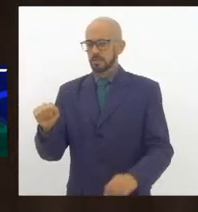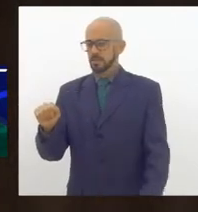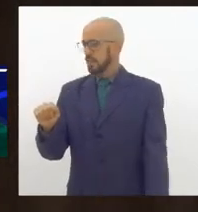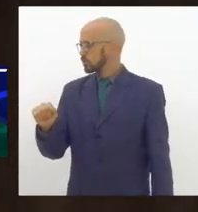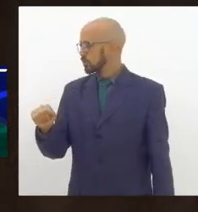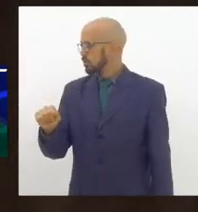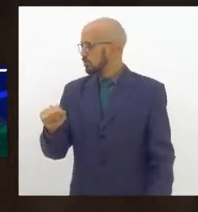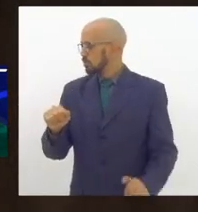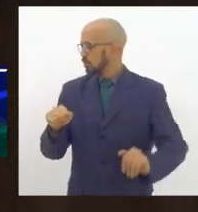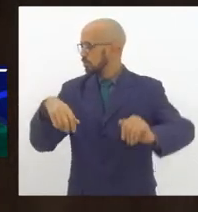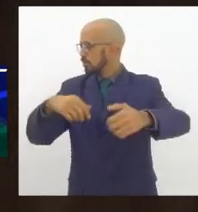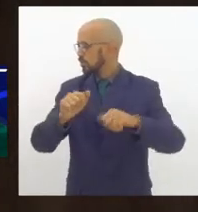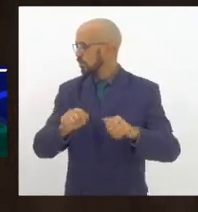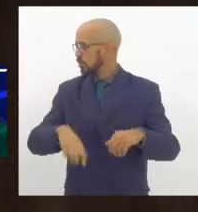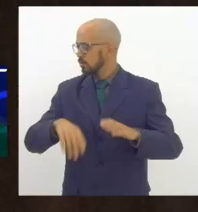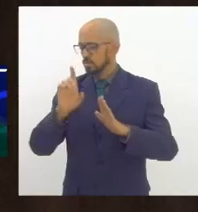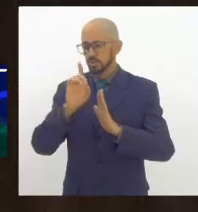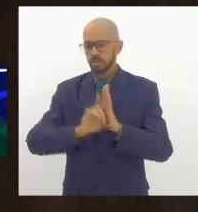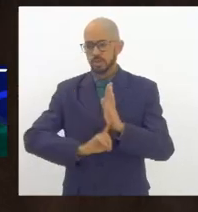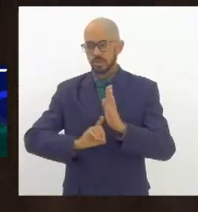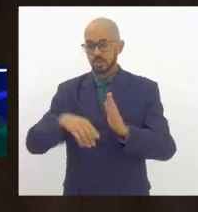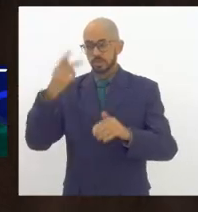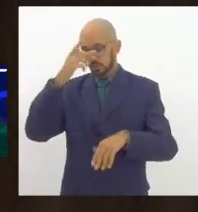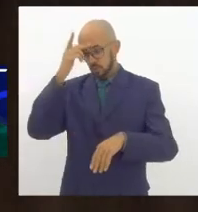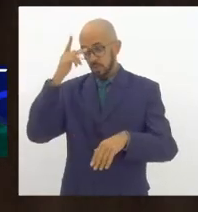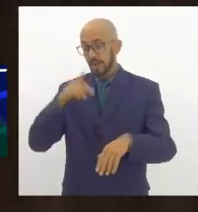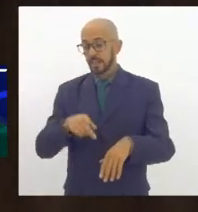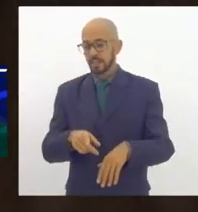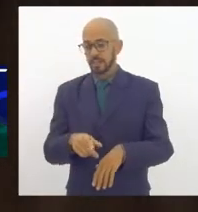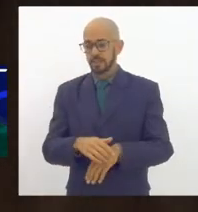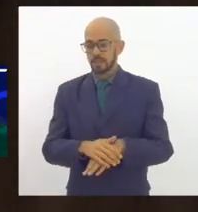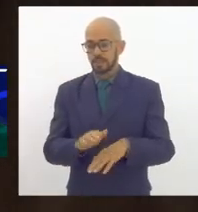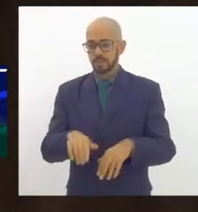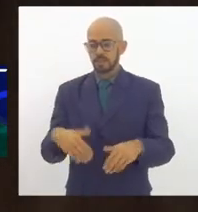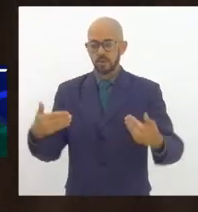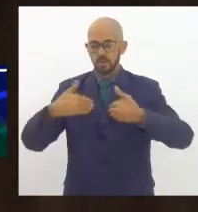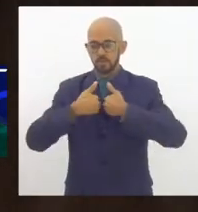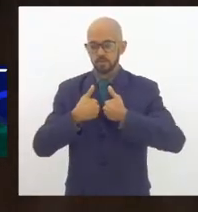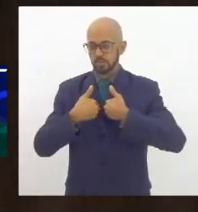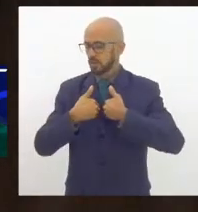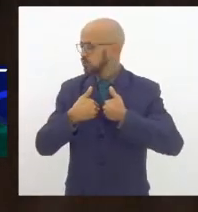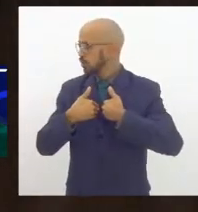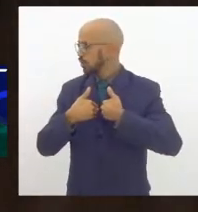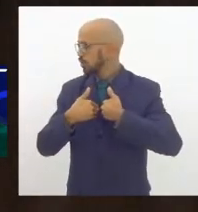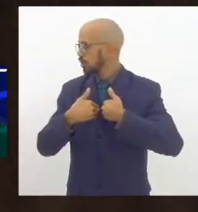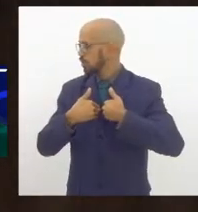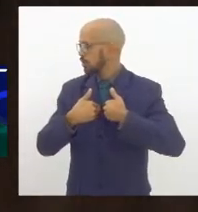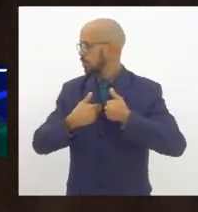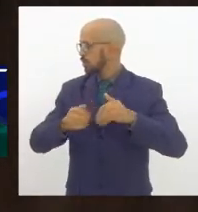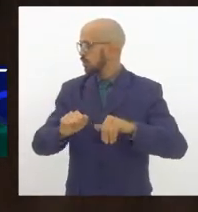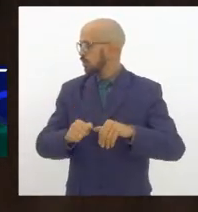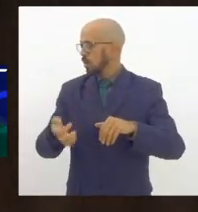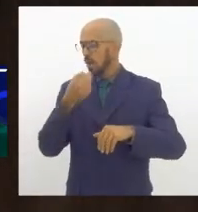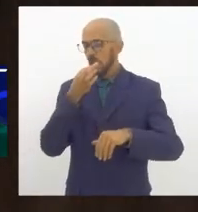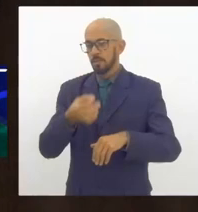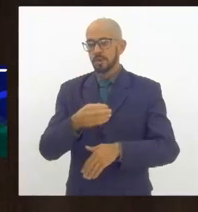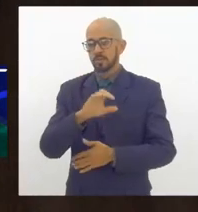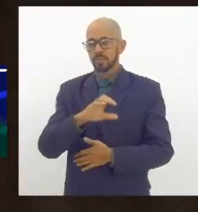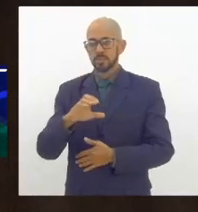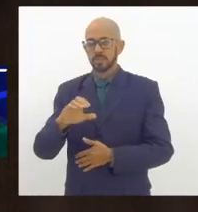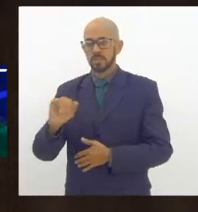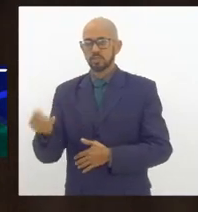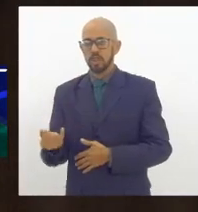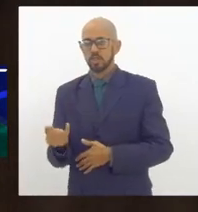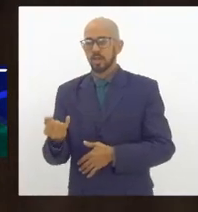da pessoa com transtorno de espectro autista o parecer da ccj é